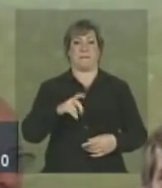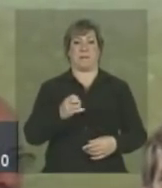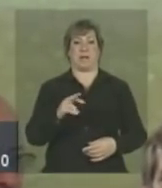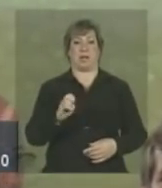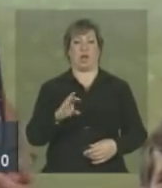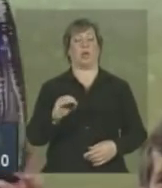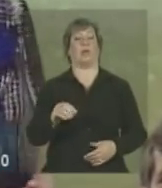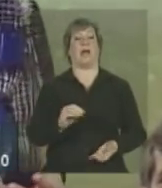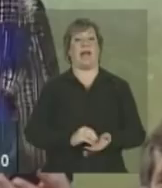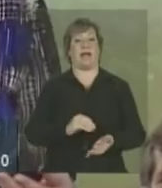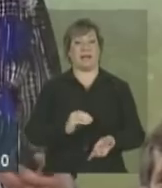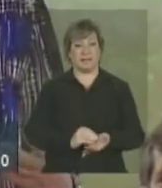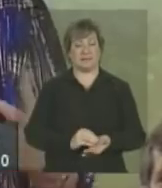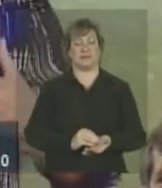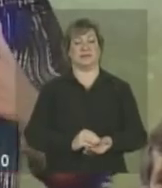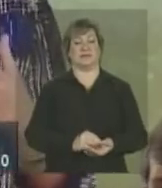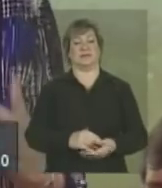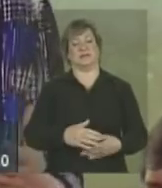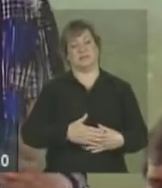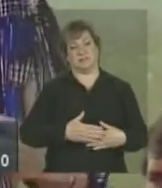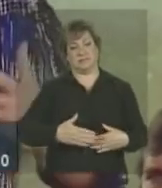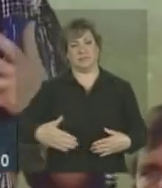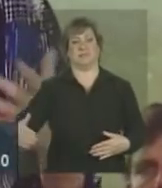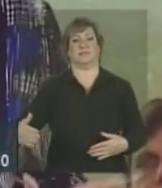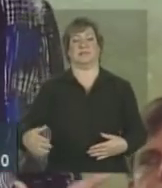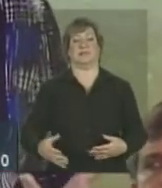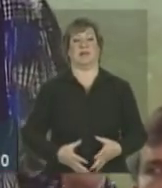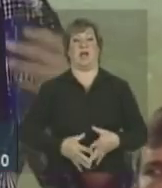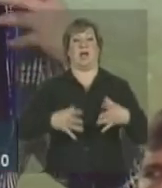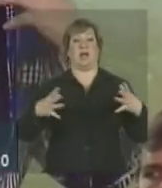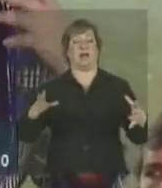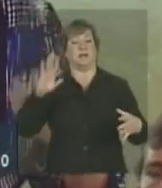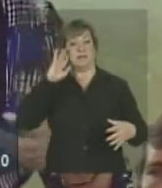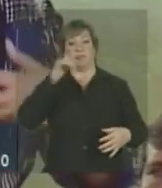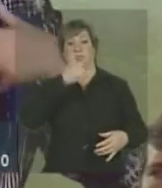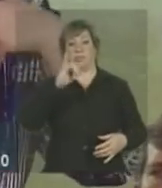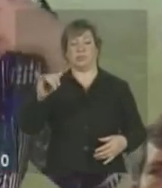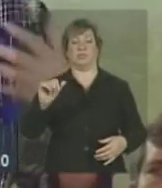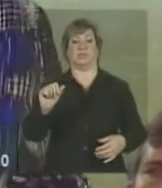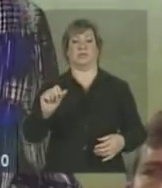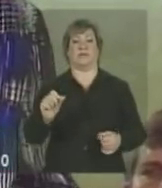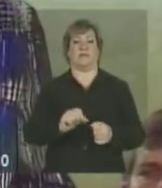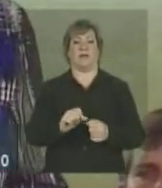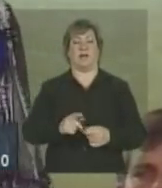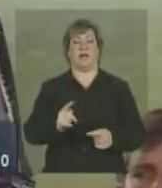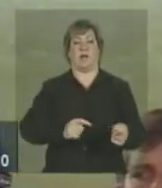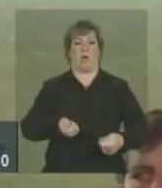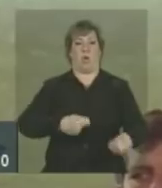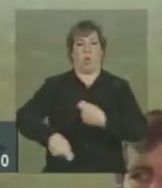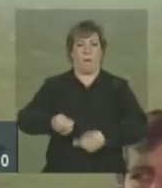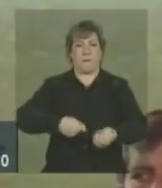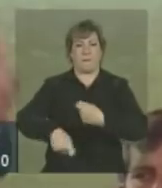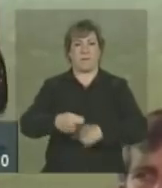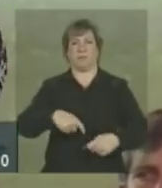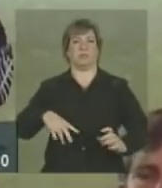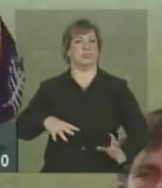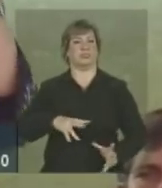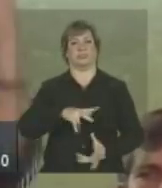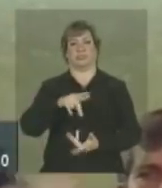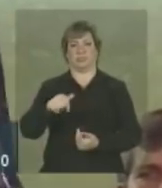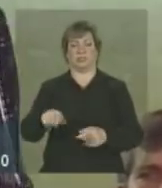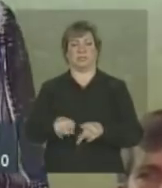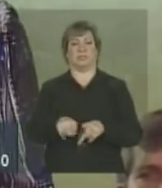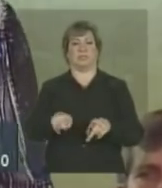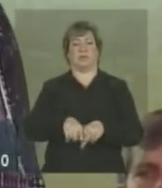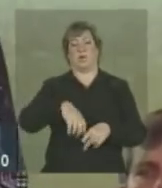décadas ainda será, a grande energia que movimentará as economias, iluminará